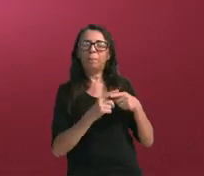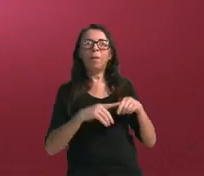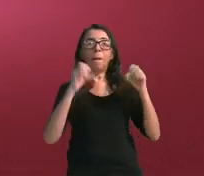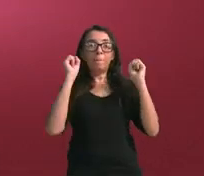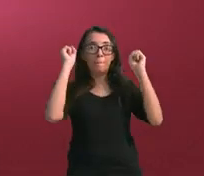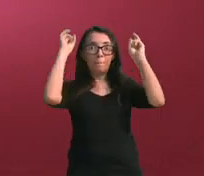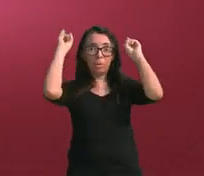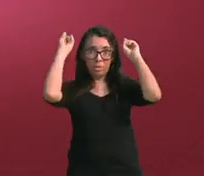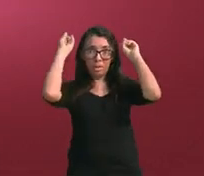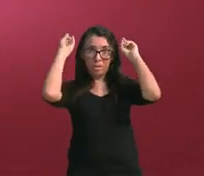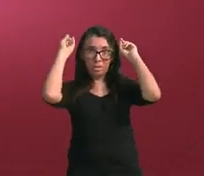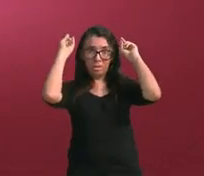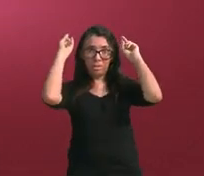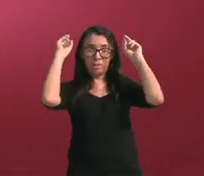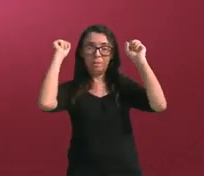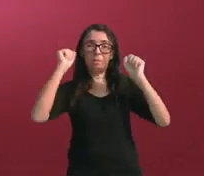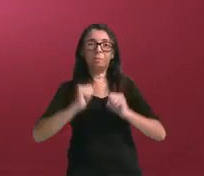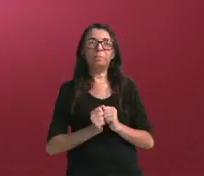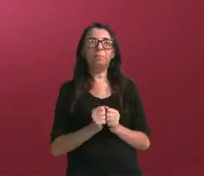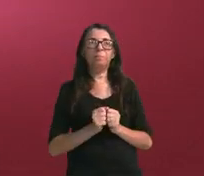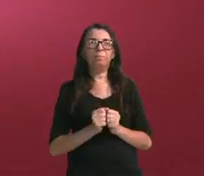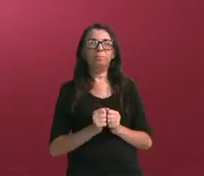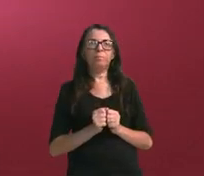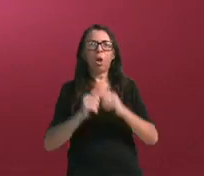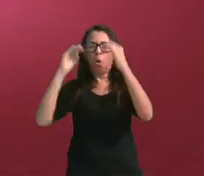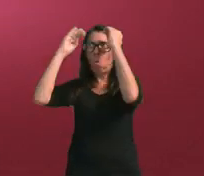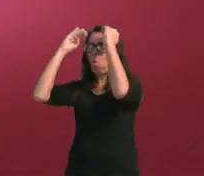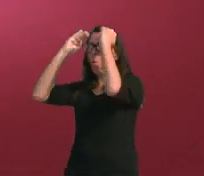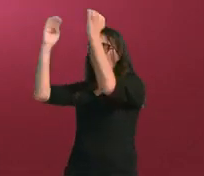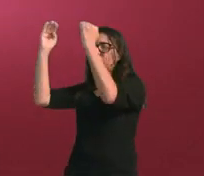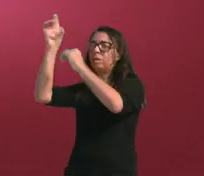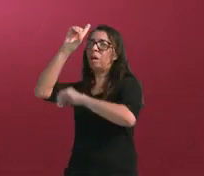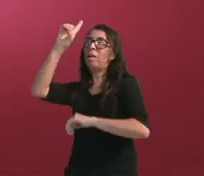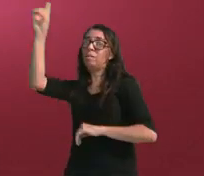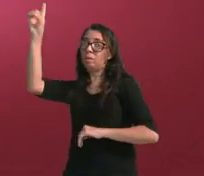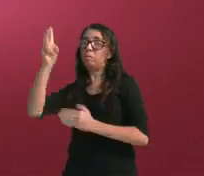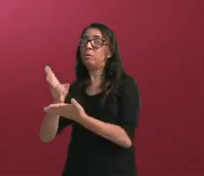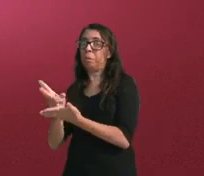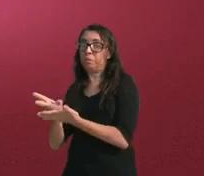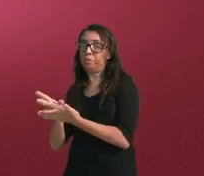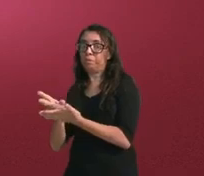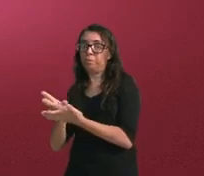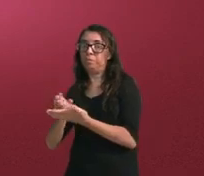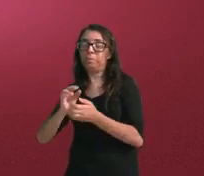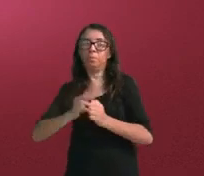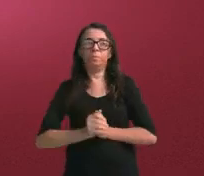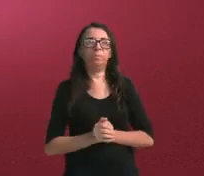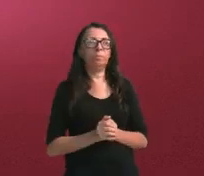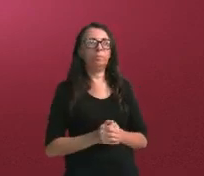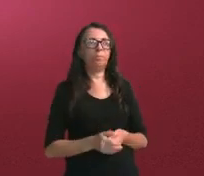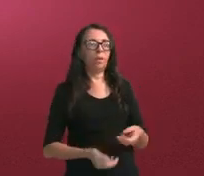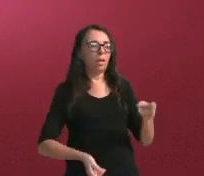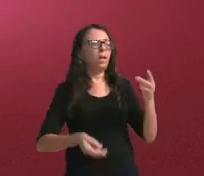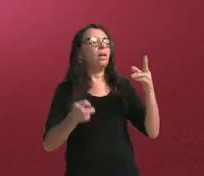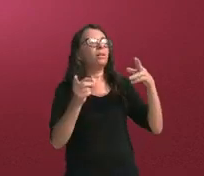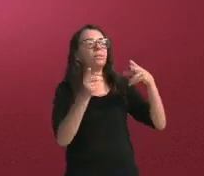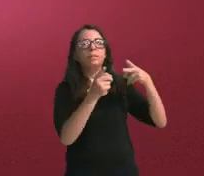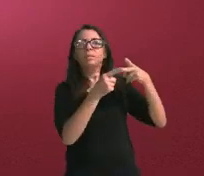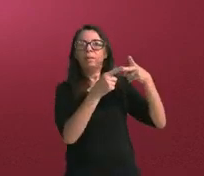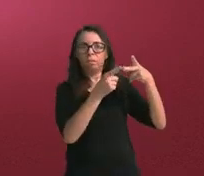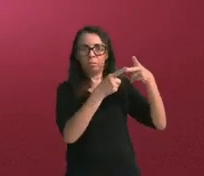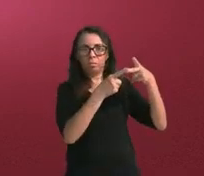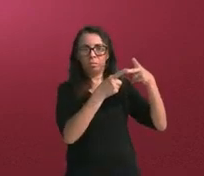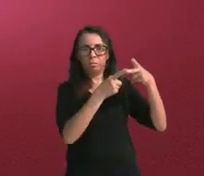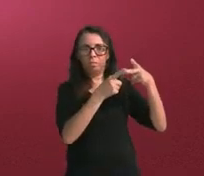nós. Segundo, Deus quer se revelar a mim e a você e às pessoas que estão